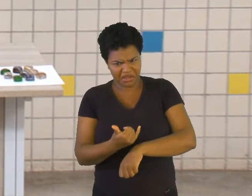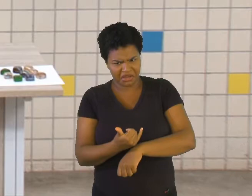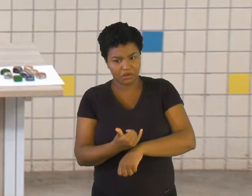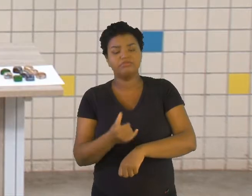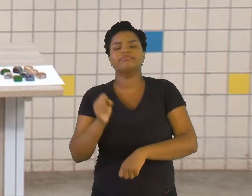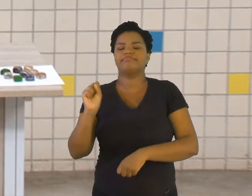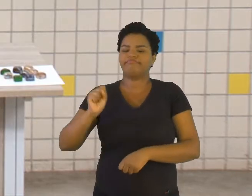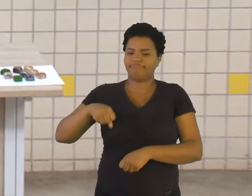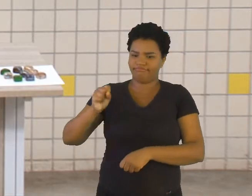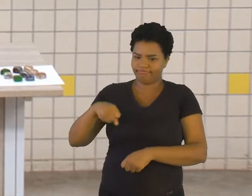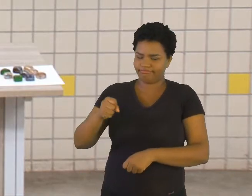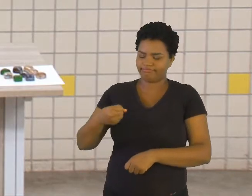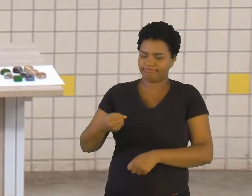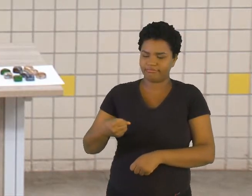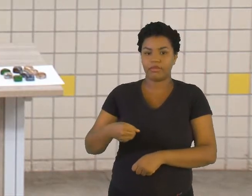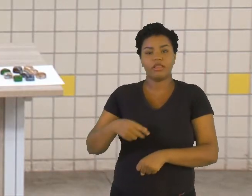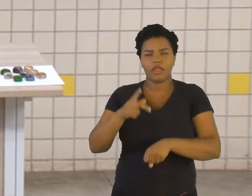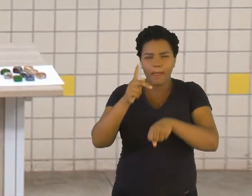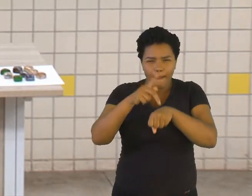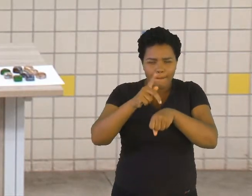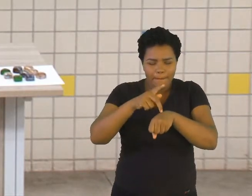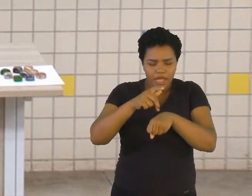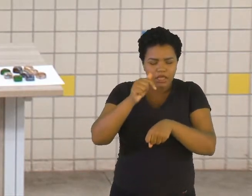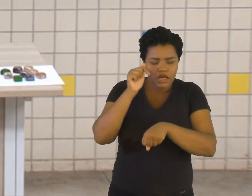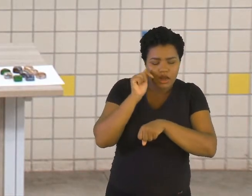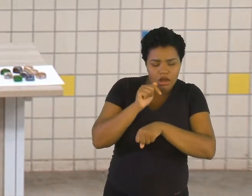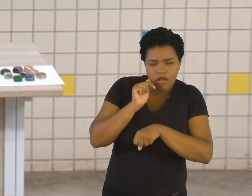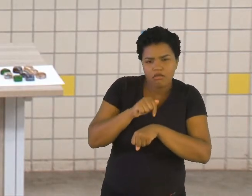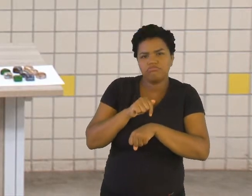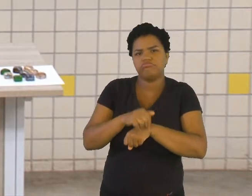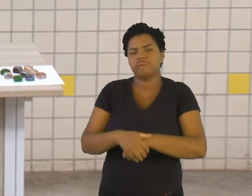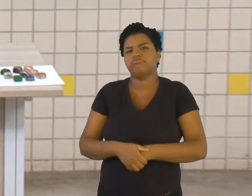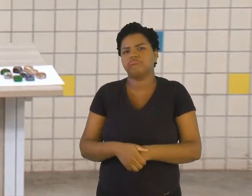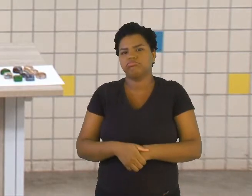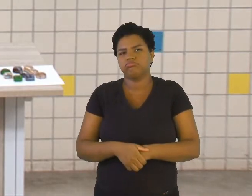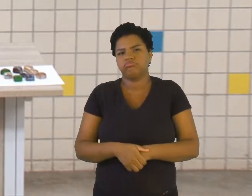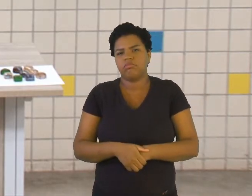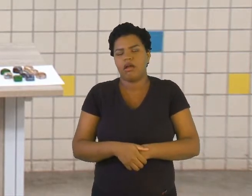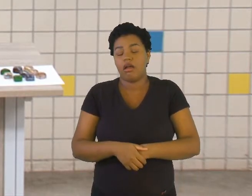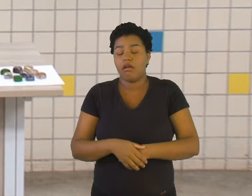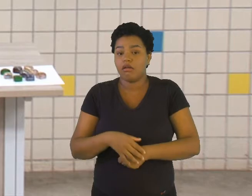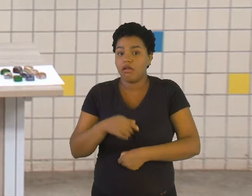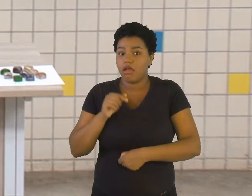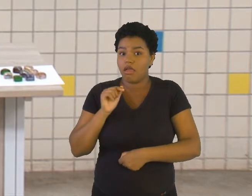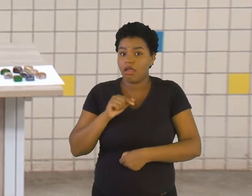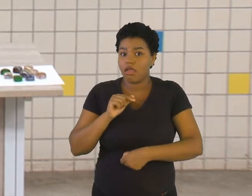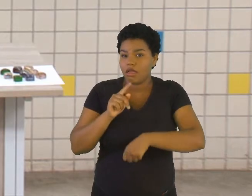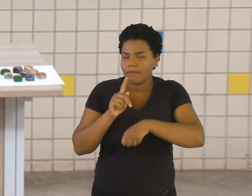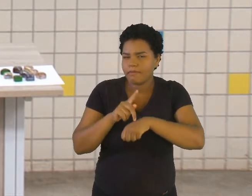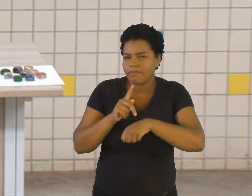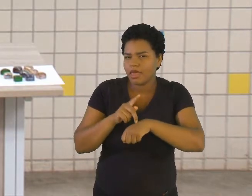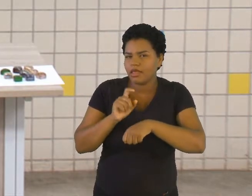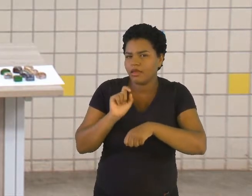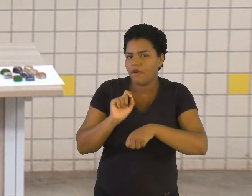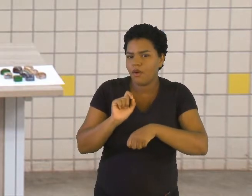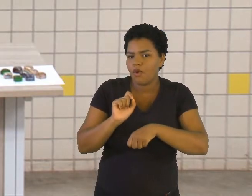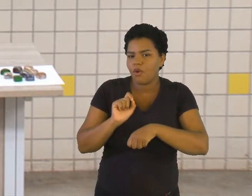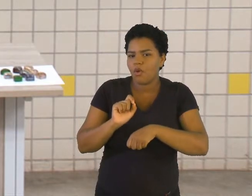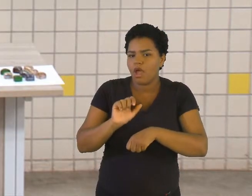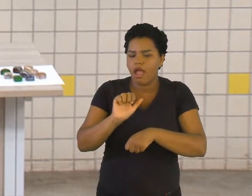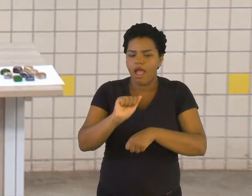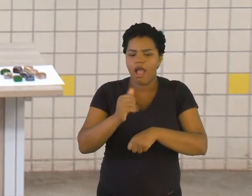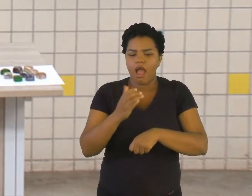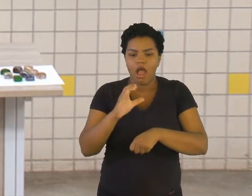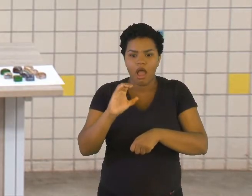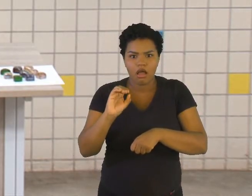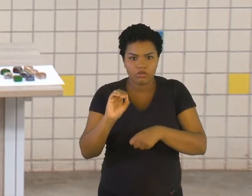Sim, existe uma pedrinha lá, tá? Ela é uma pedrinha com o aço. E